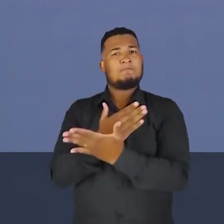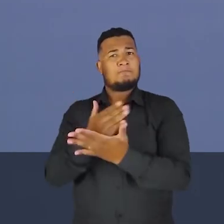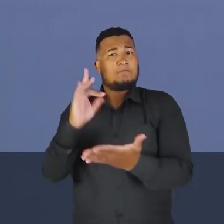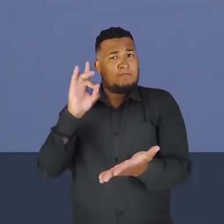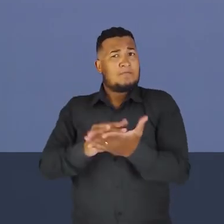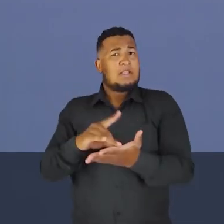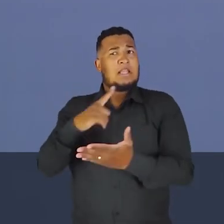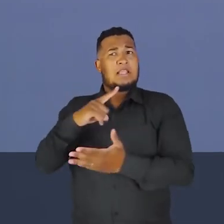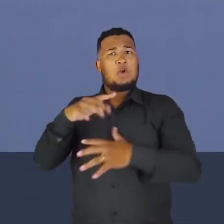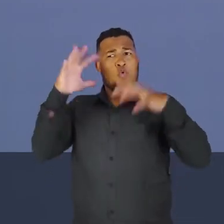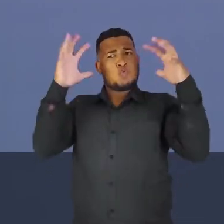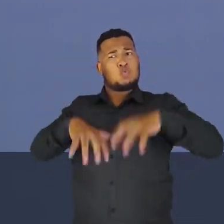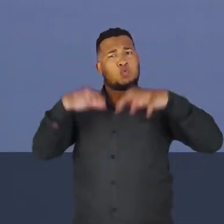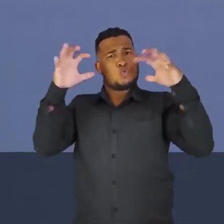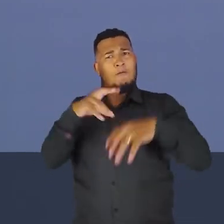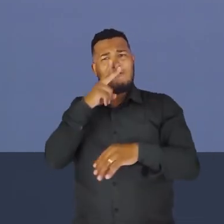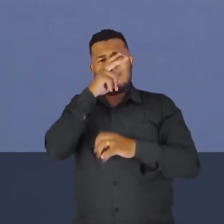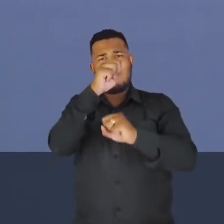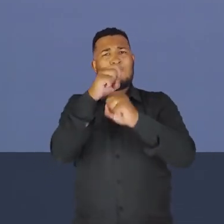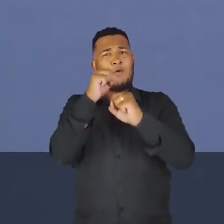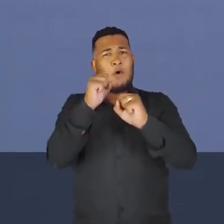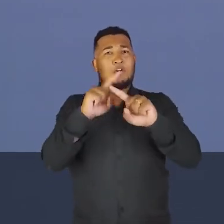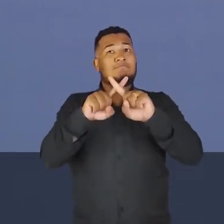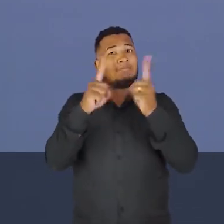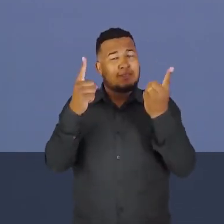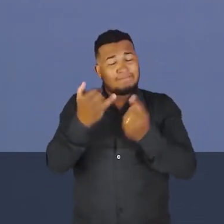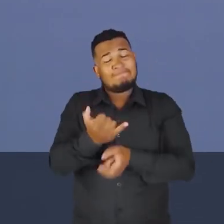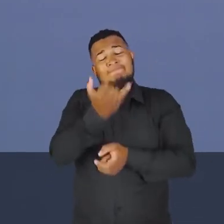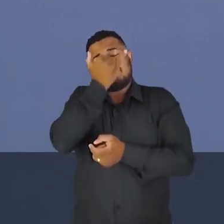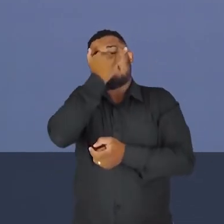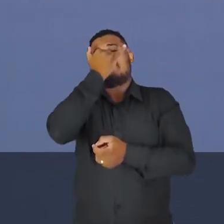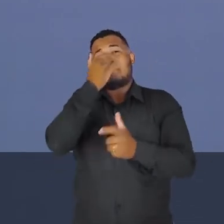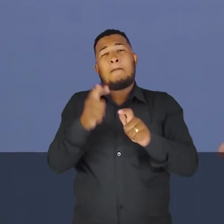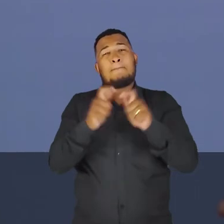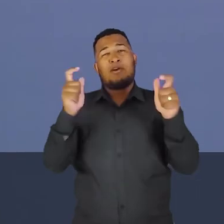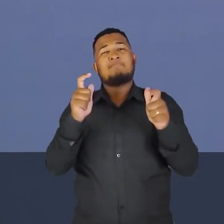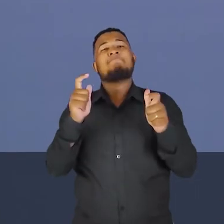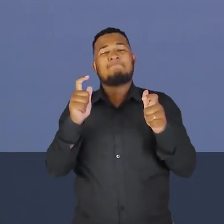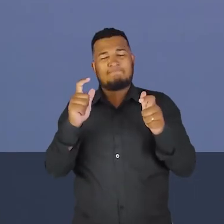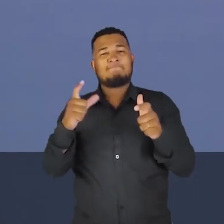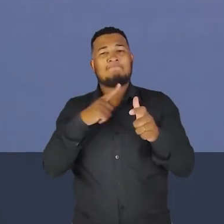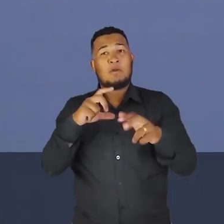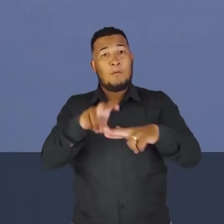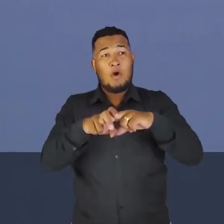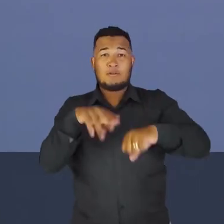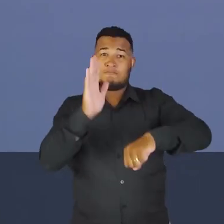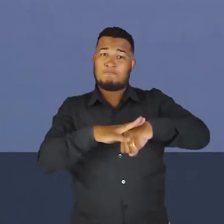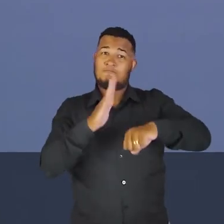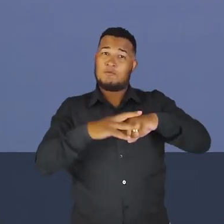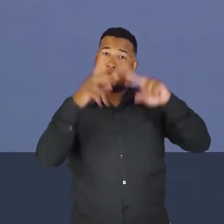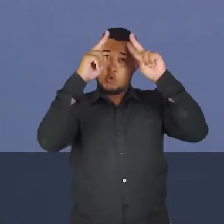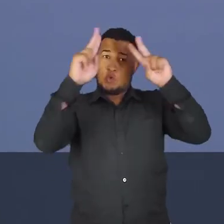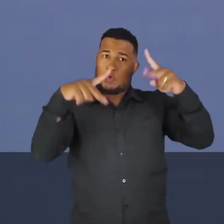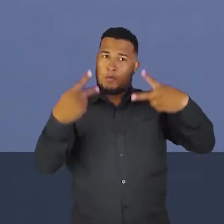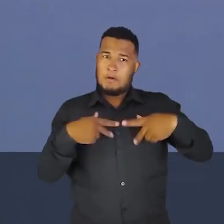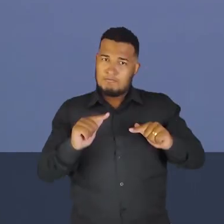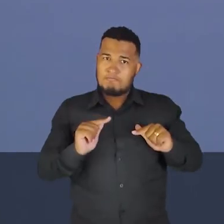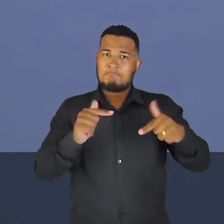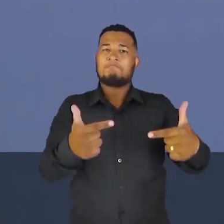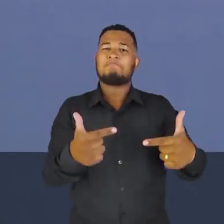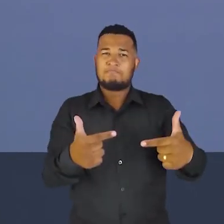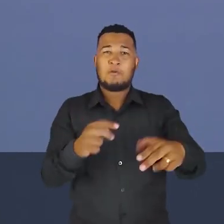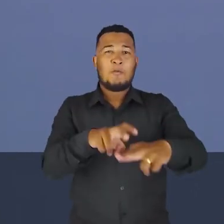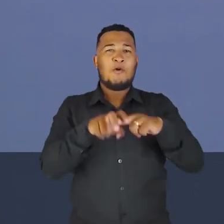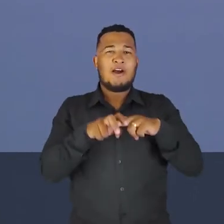recebem um grande volume de chuvas, mas, infelizmente, na maioria das vezes, ela é potencializada pela ação do homem, como aqueles resíduos sólidos que eu falei